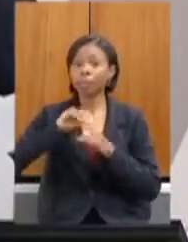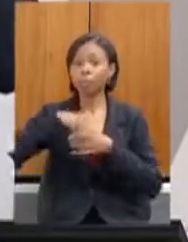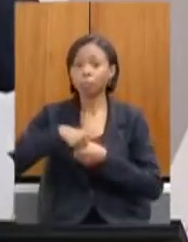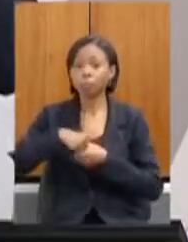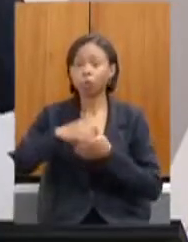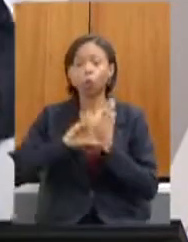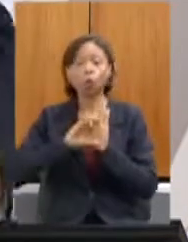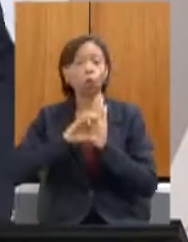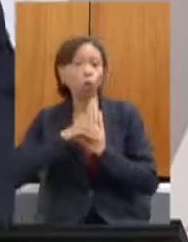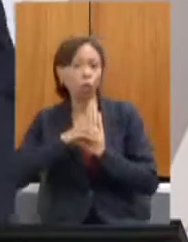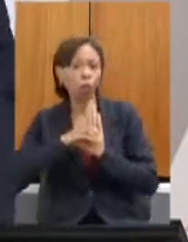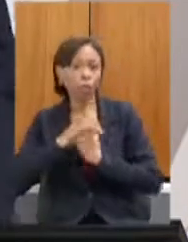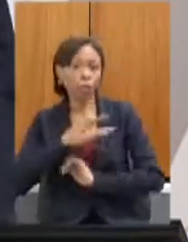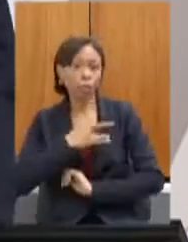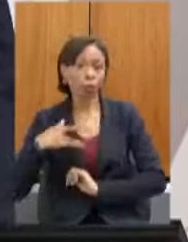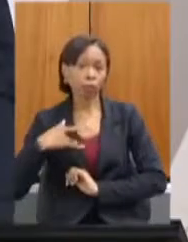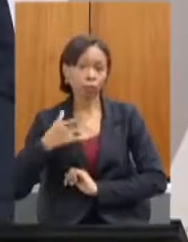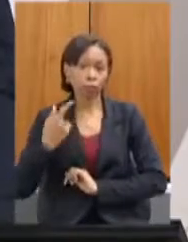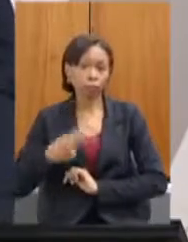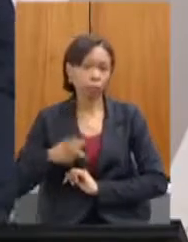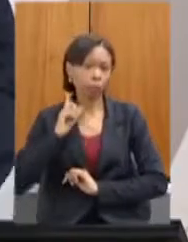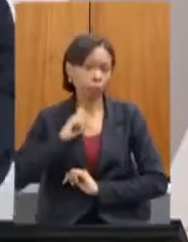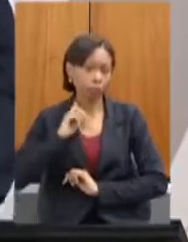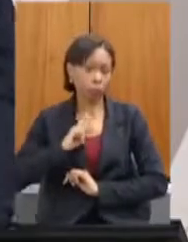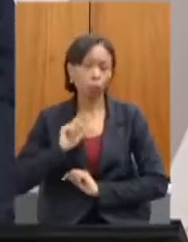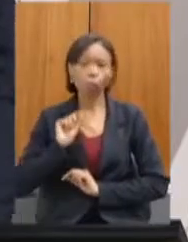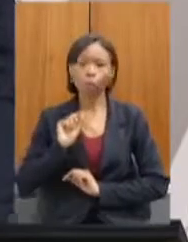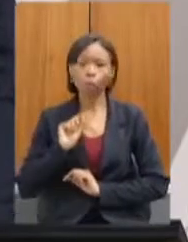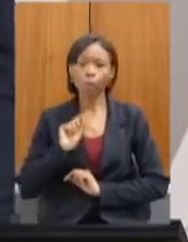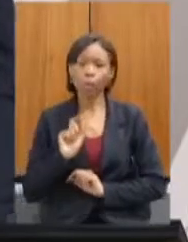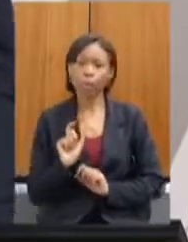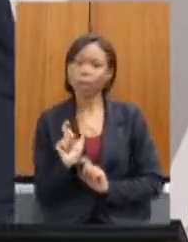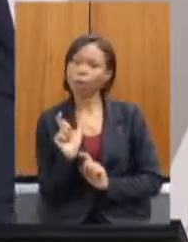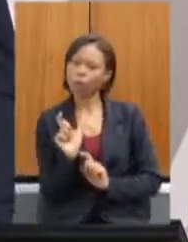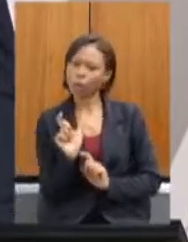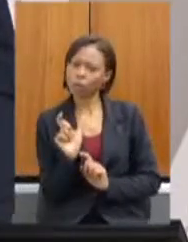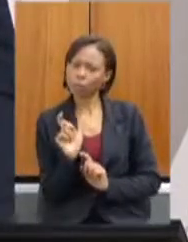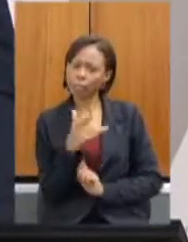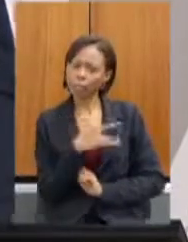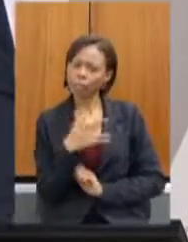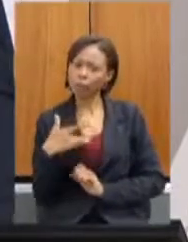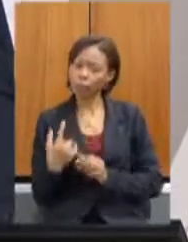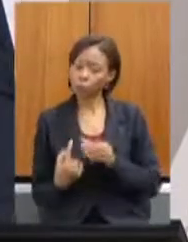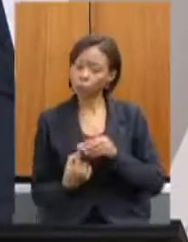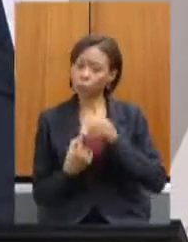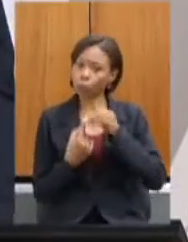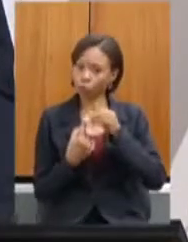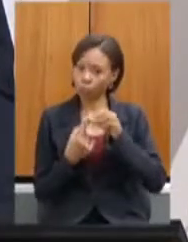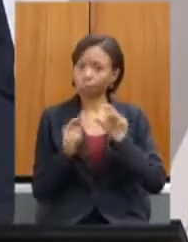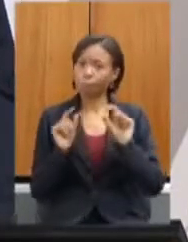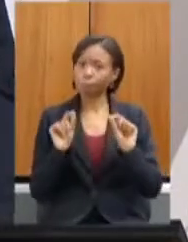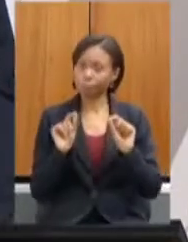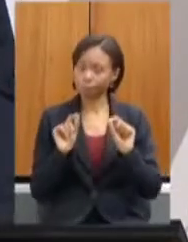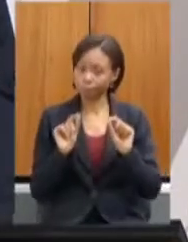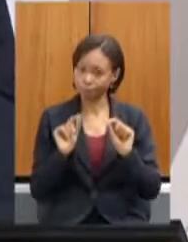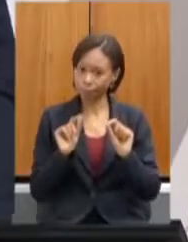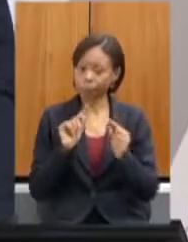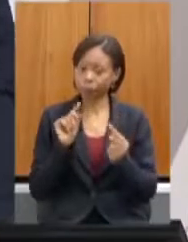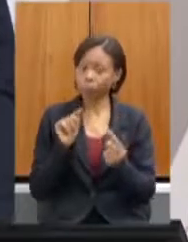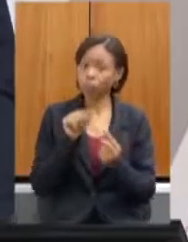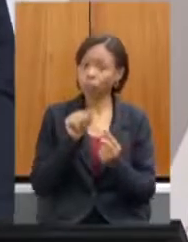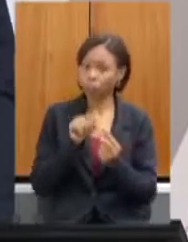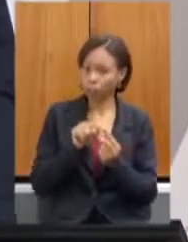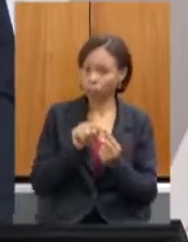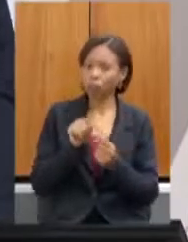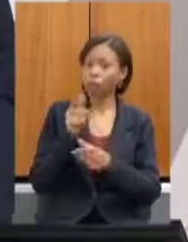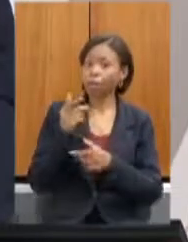Estado o conceito de saúde única para que essas práticas sejam trabalhadas e incorporadas